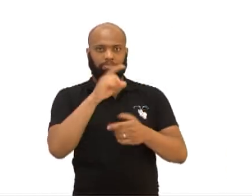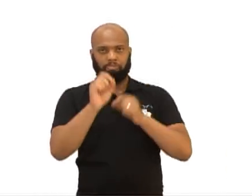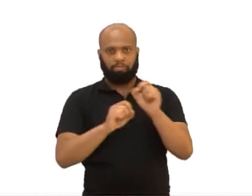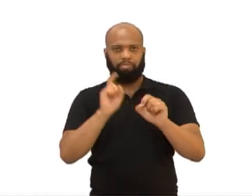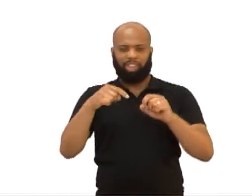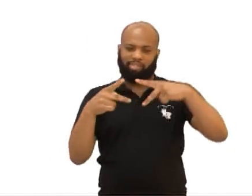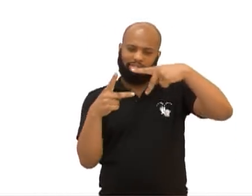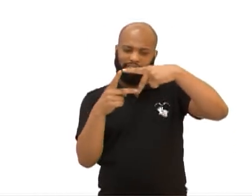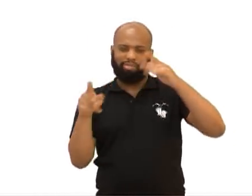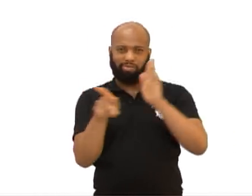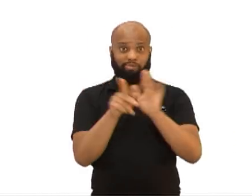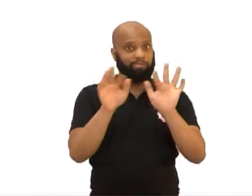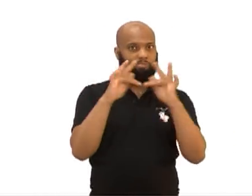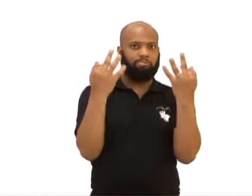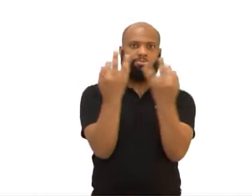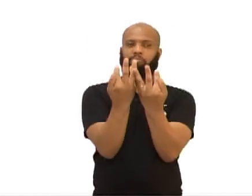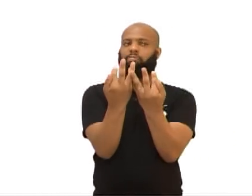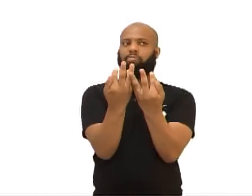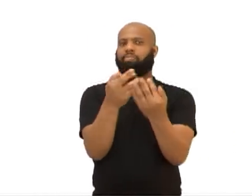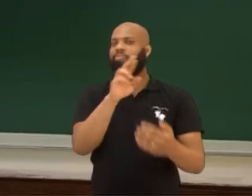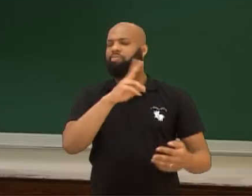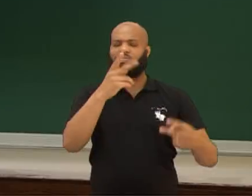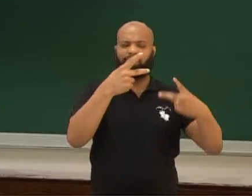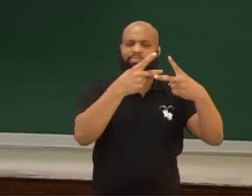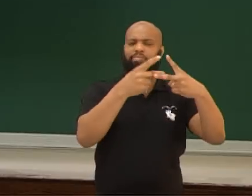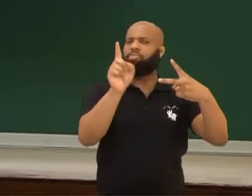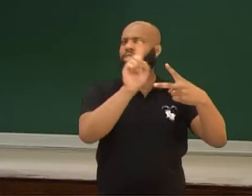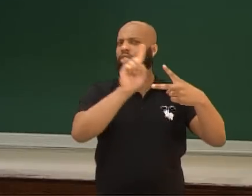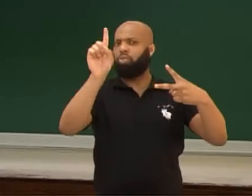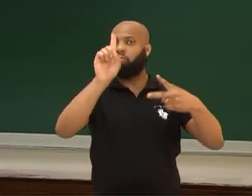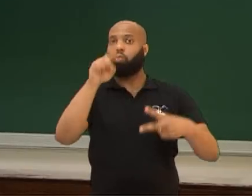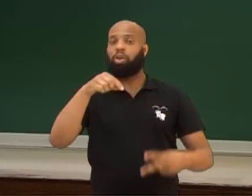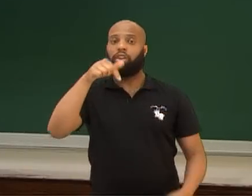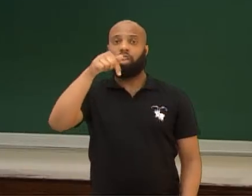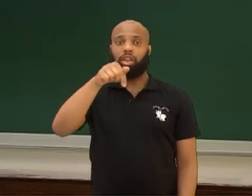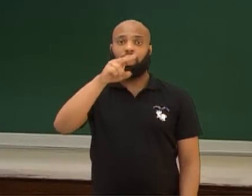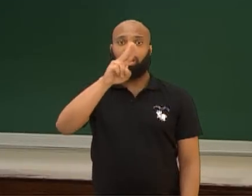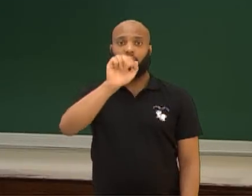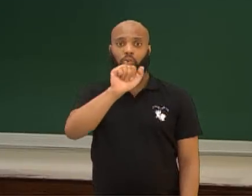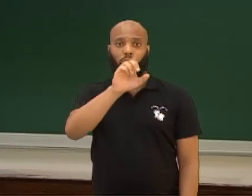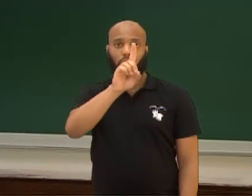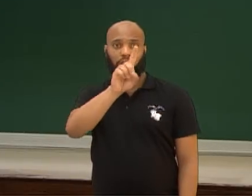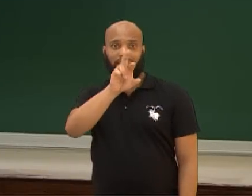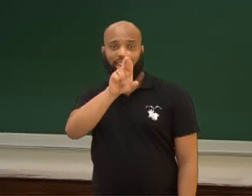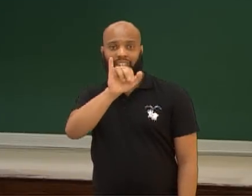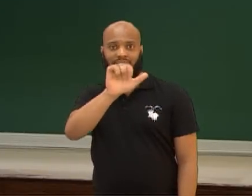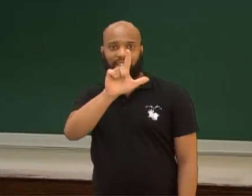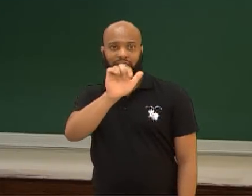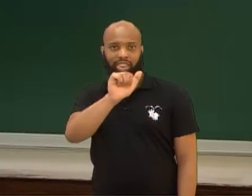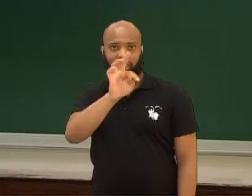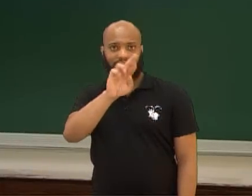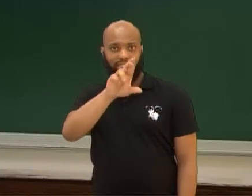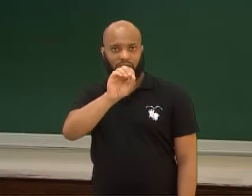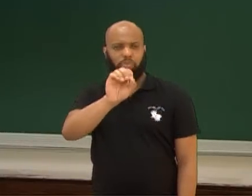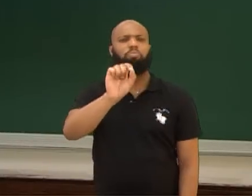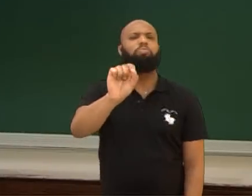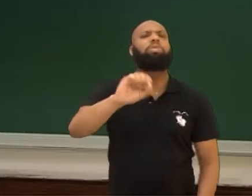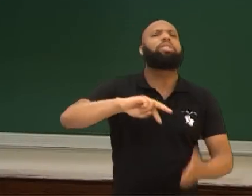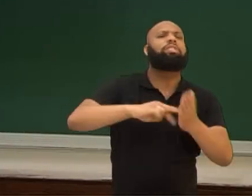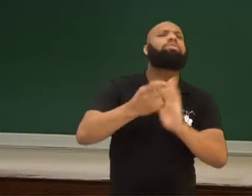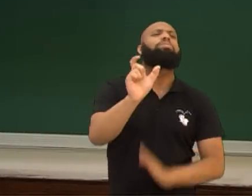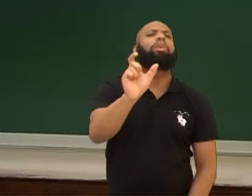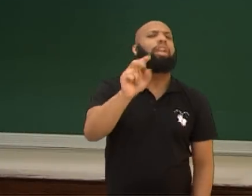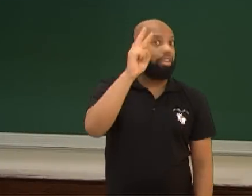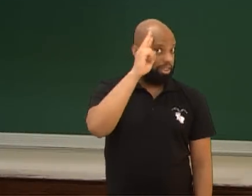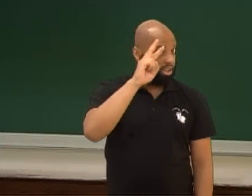quadrilátero. E agora? Não é triângulo, é quadrilátero. O que é quadrilátero mesmo?